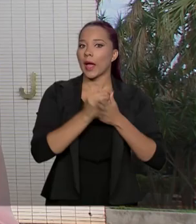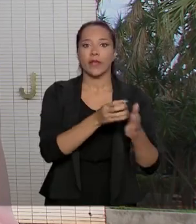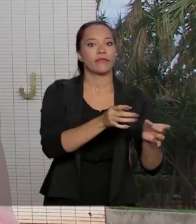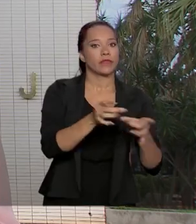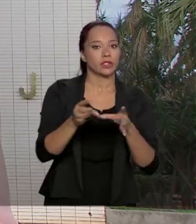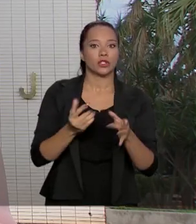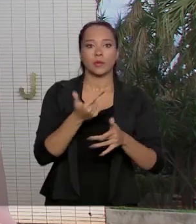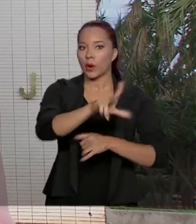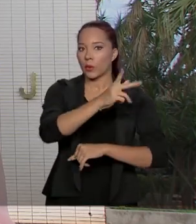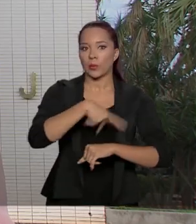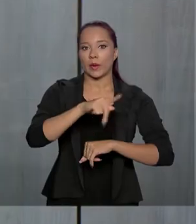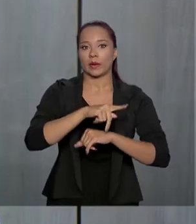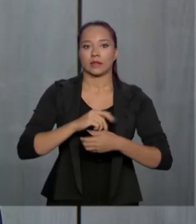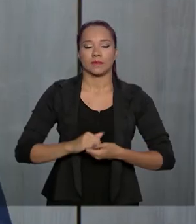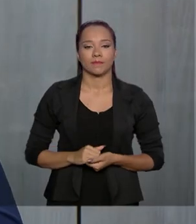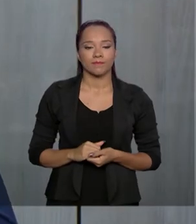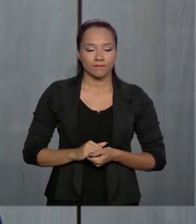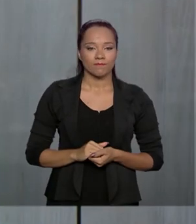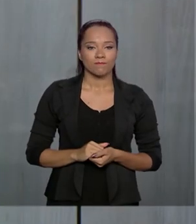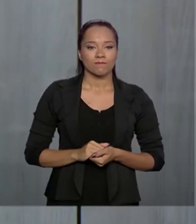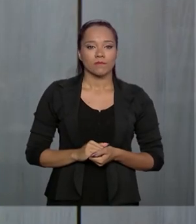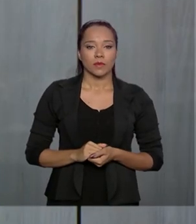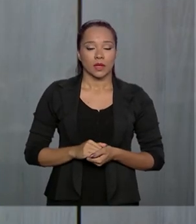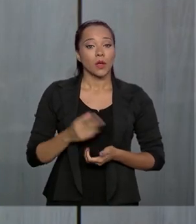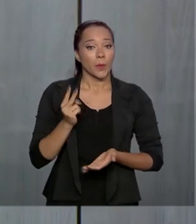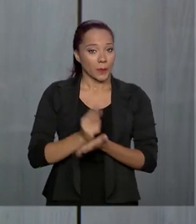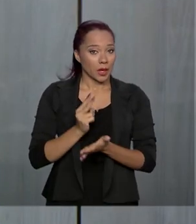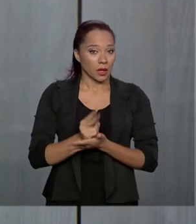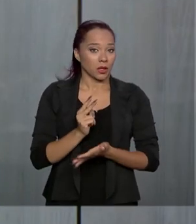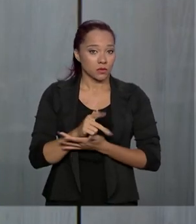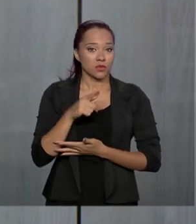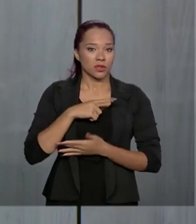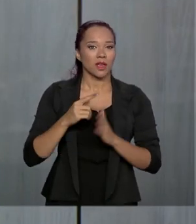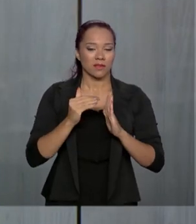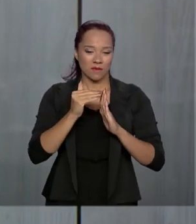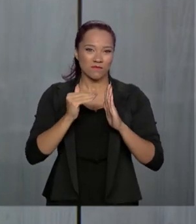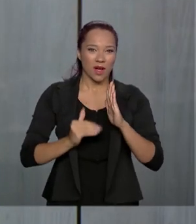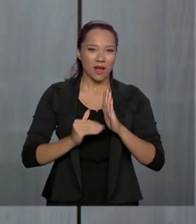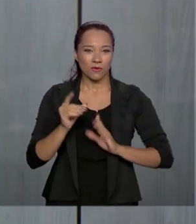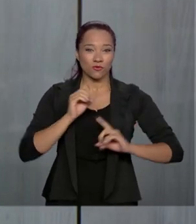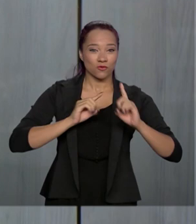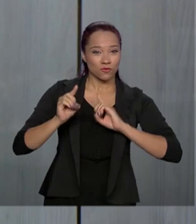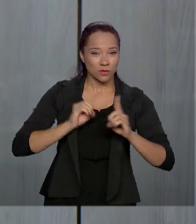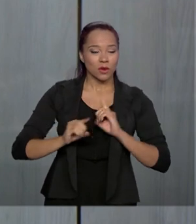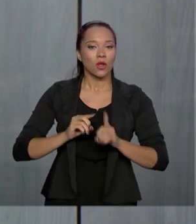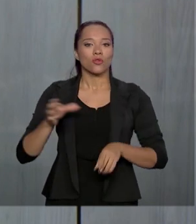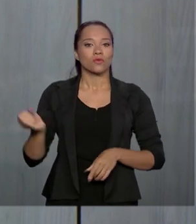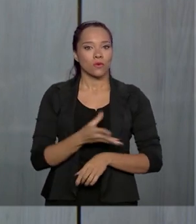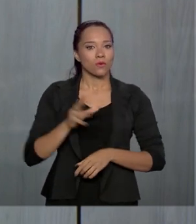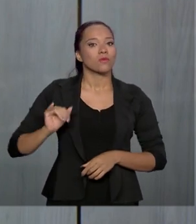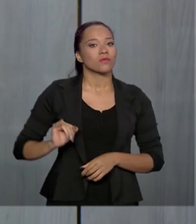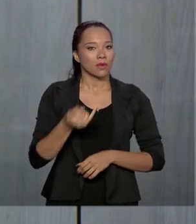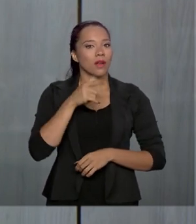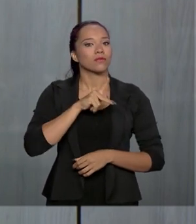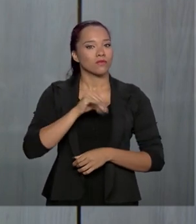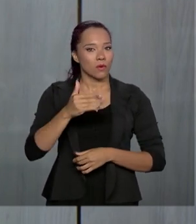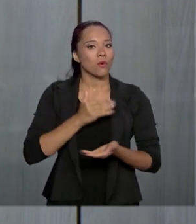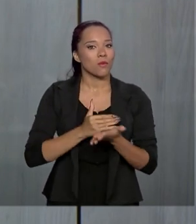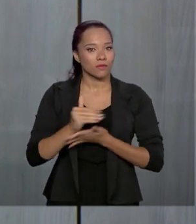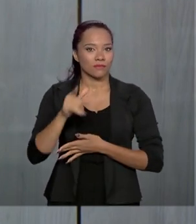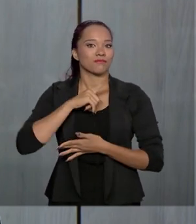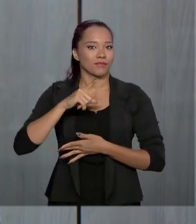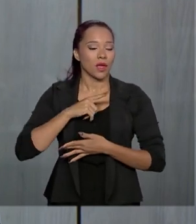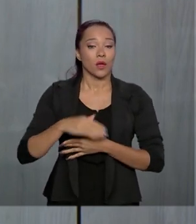Brasil para o país. Apesar desse baixo dinamismo, novas oportunidades estão surgindo